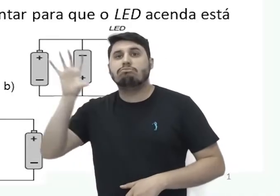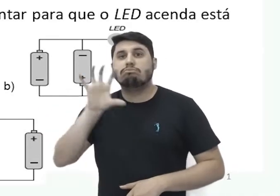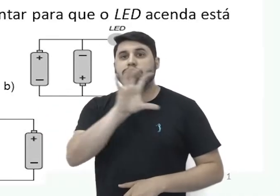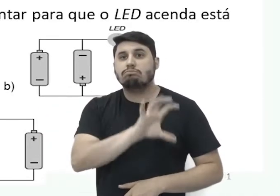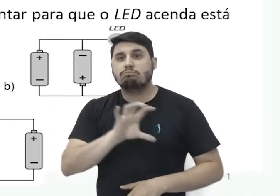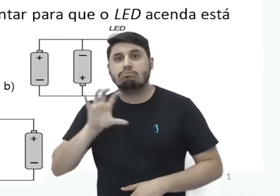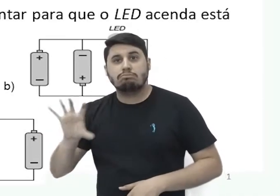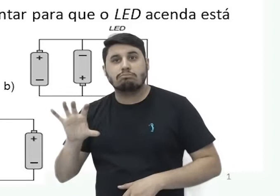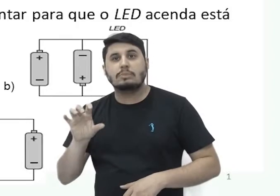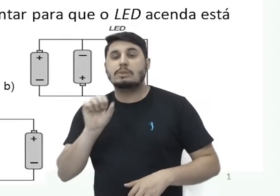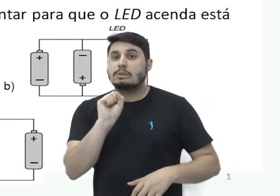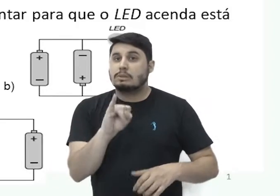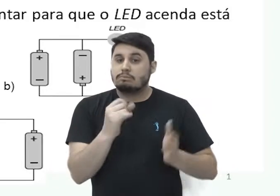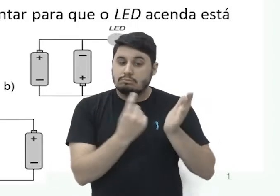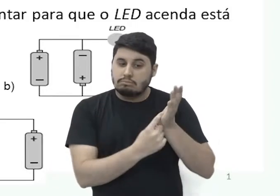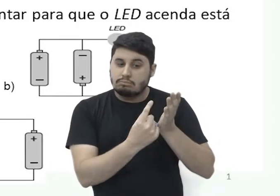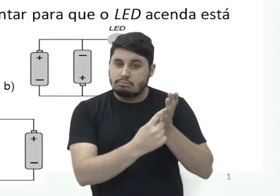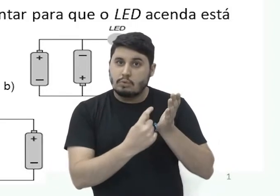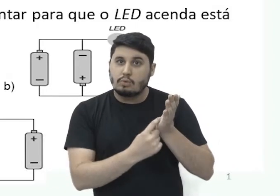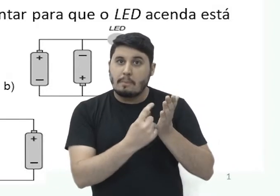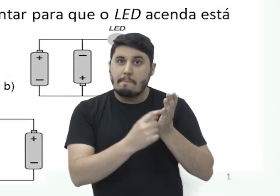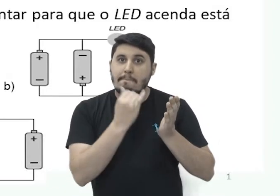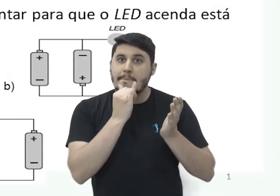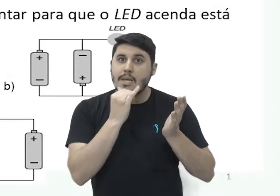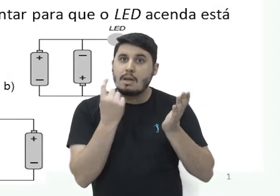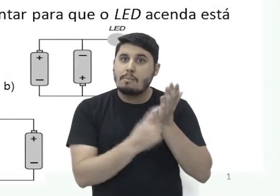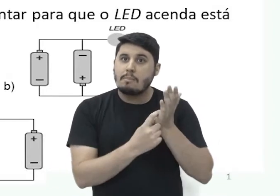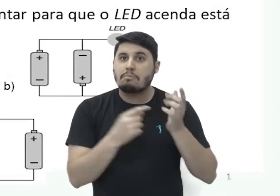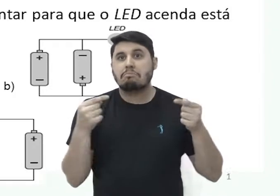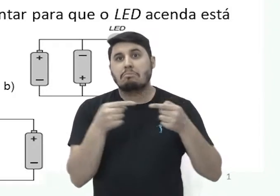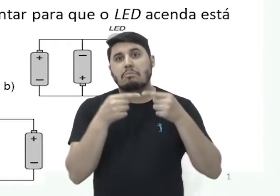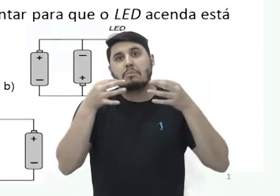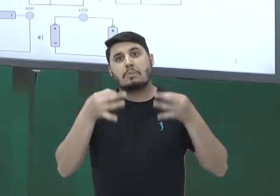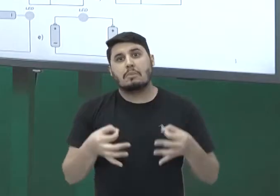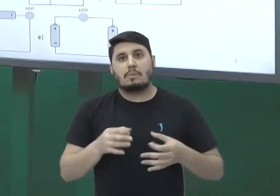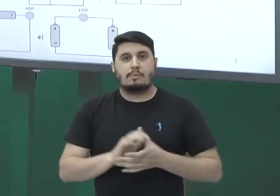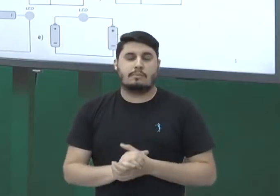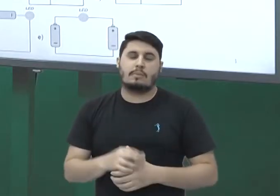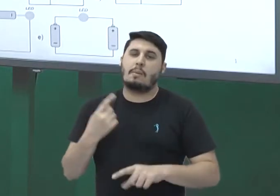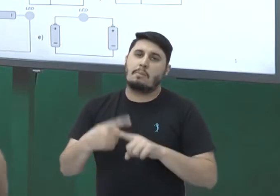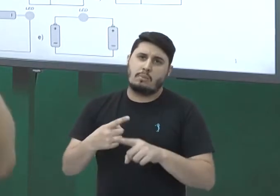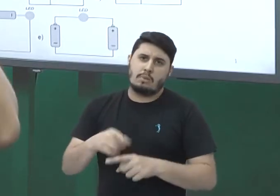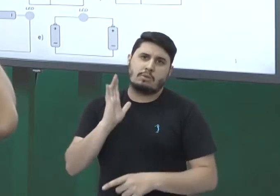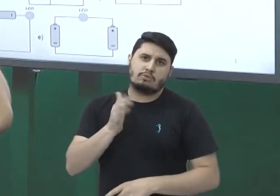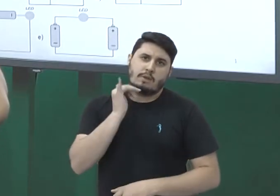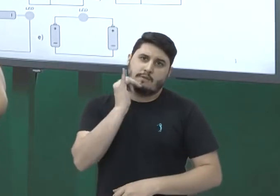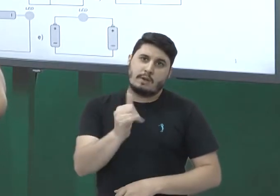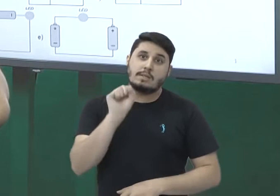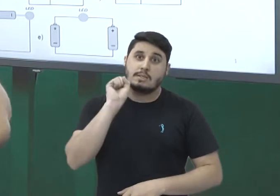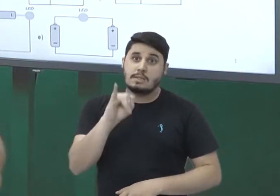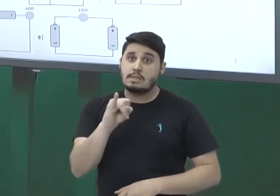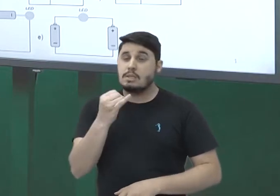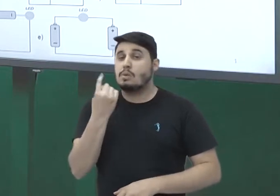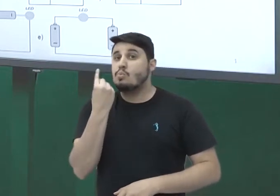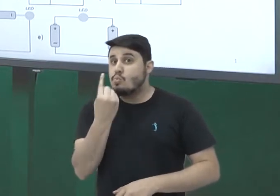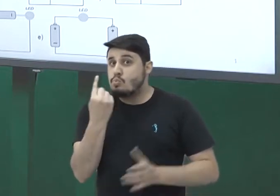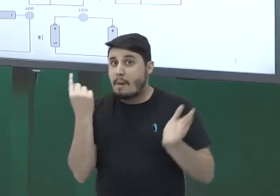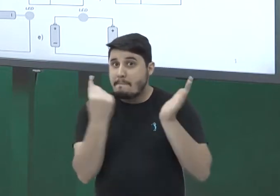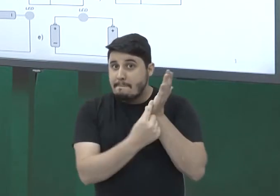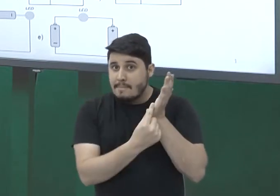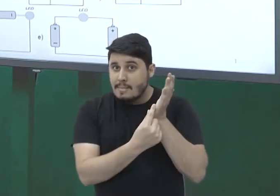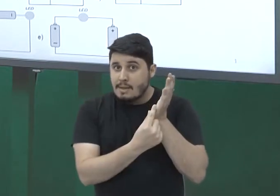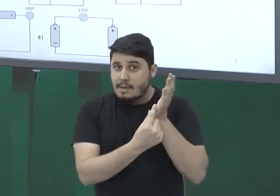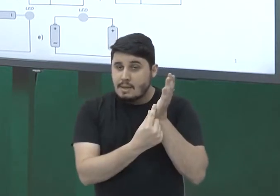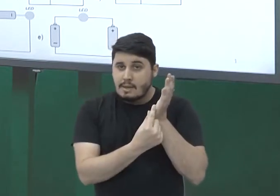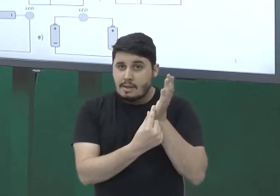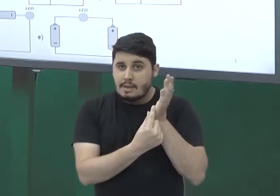pilhas aqui. Vejam só, se a gente colocar uma única pilha, certo? Se a gente colocar uma única pilha,